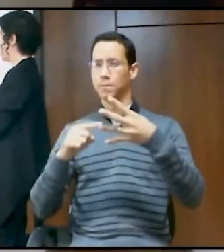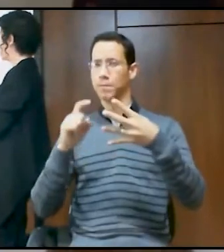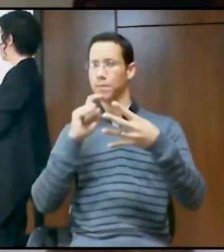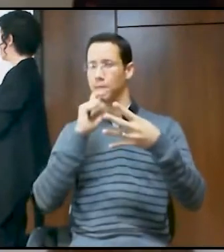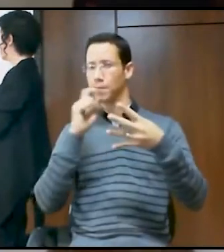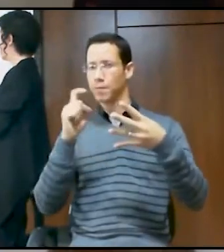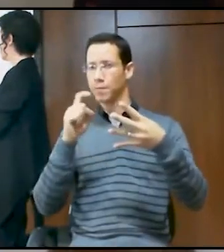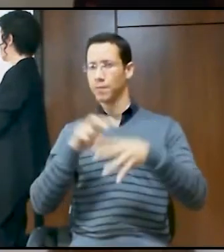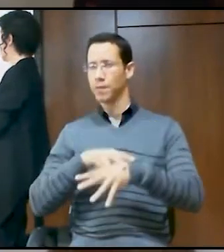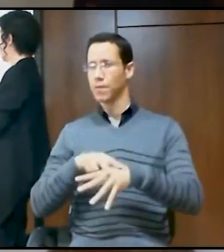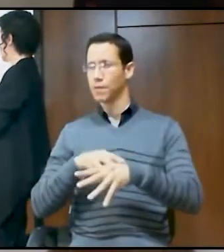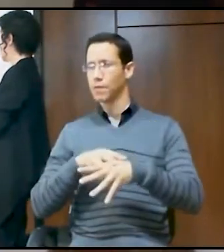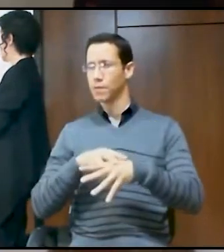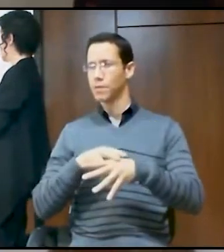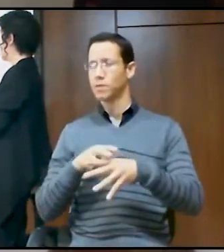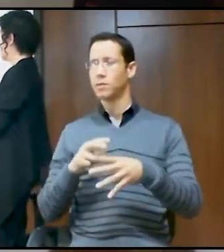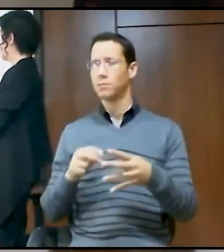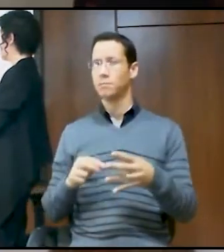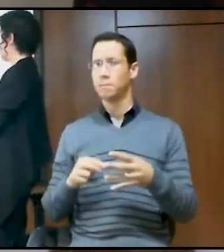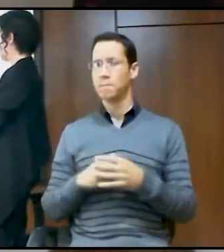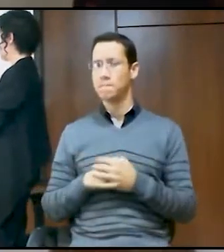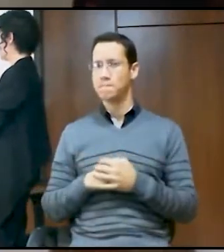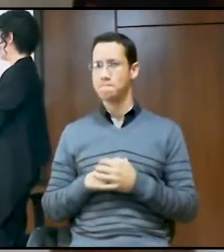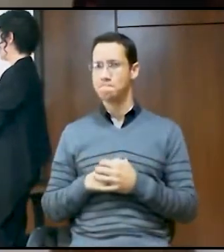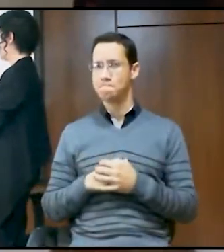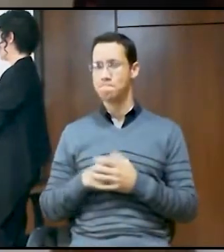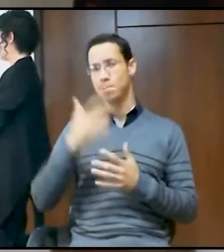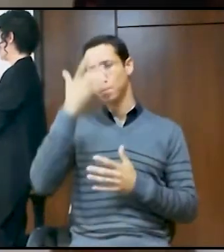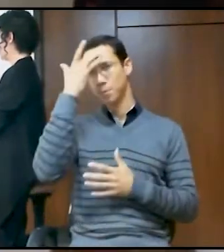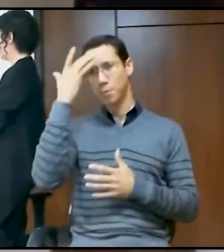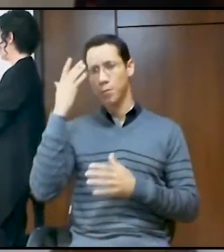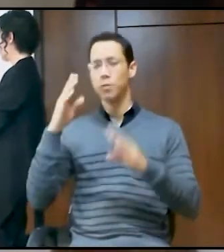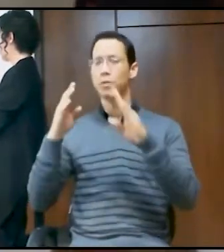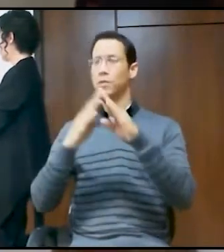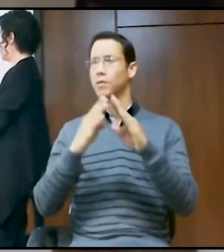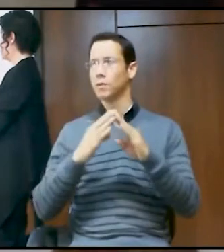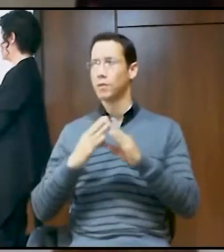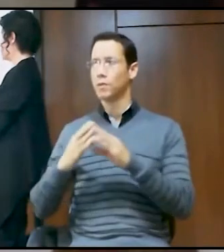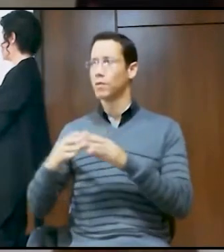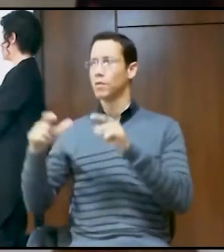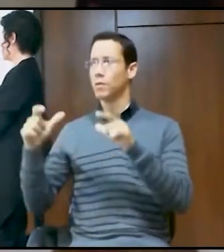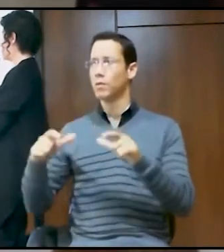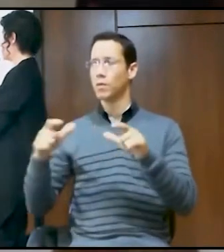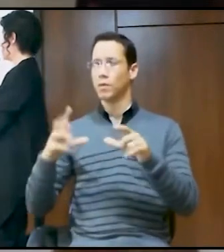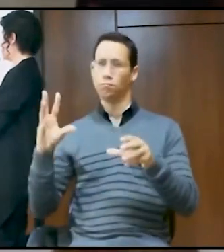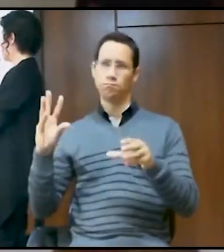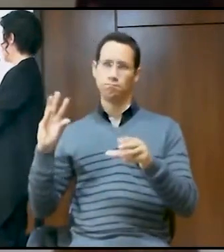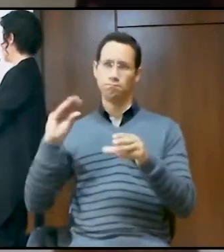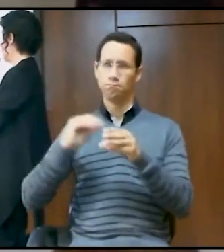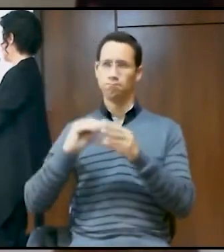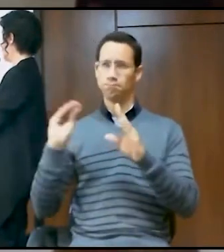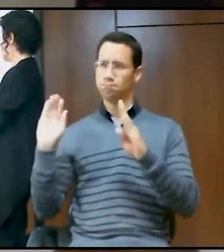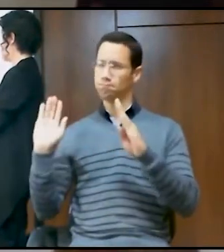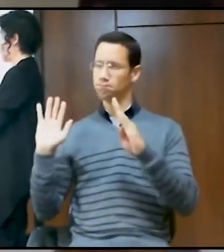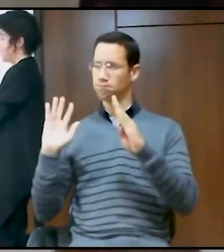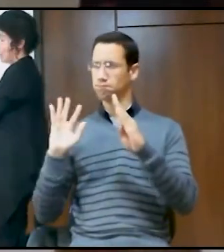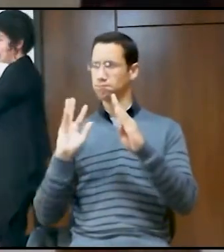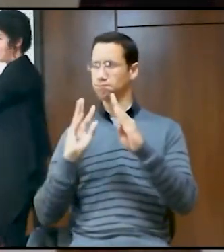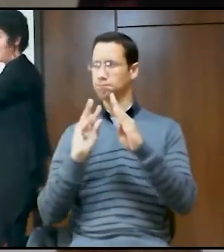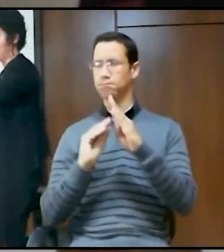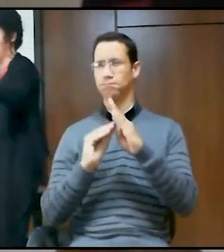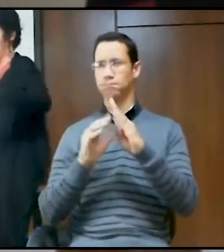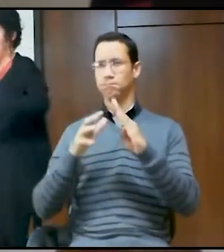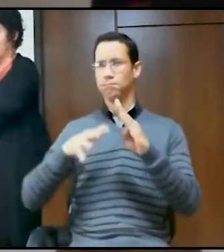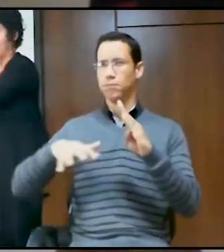seja, pessoas que moram em várias pessoas no mesmo, na